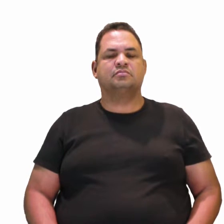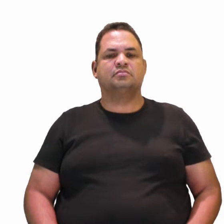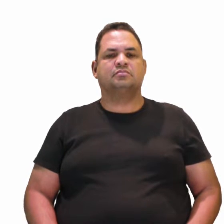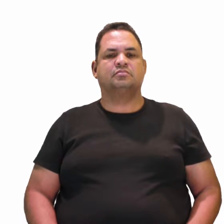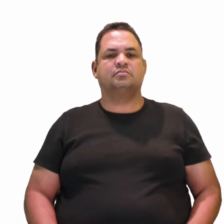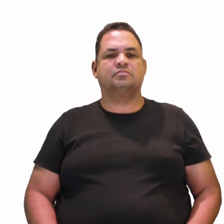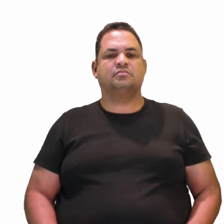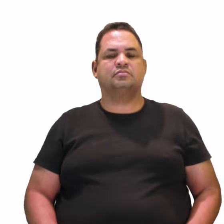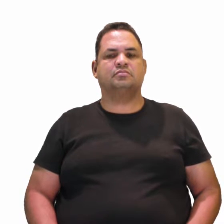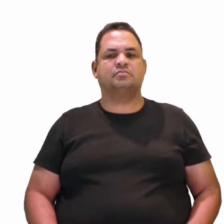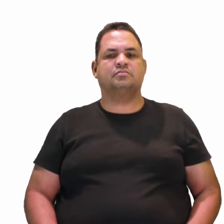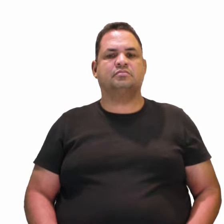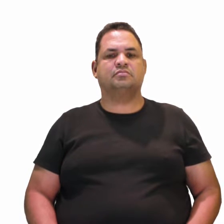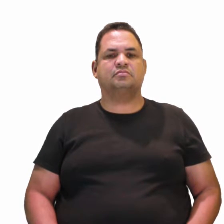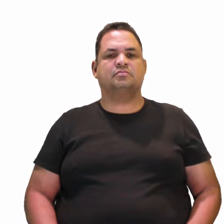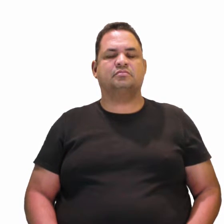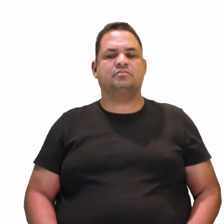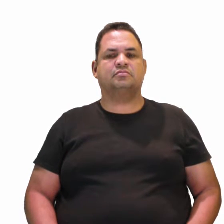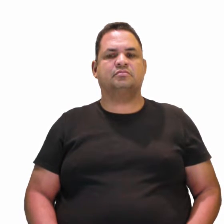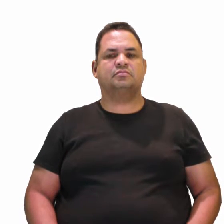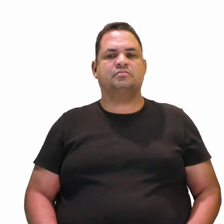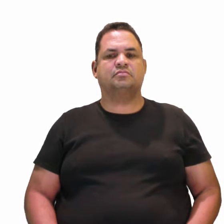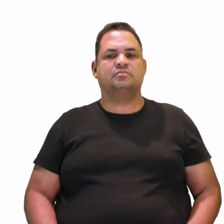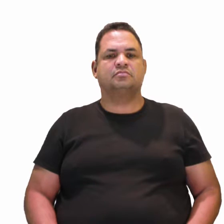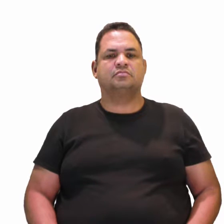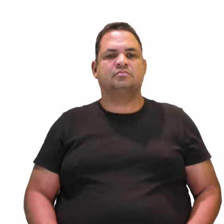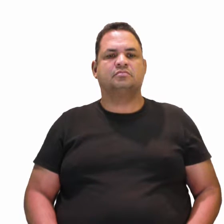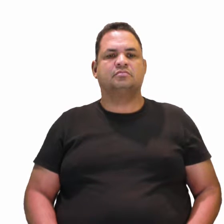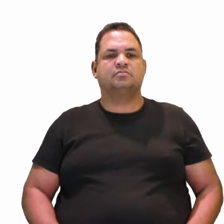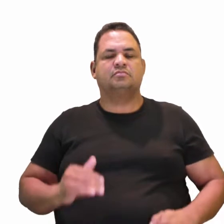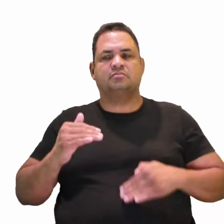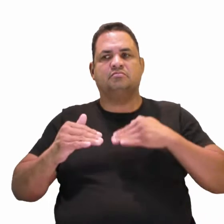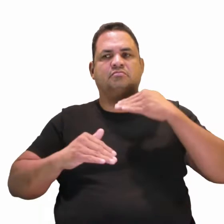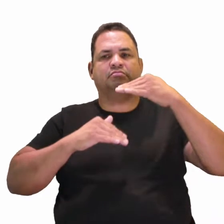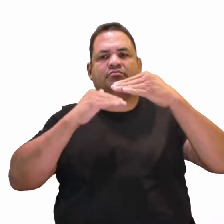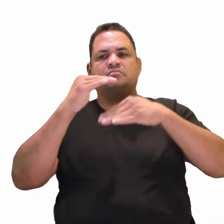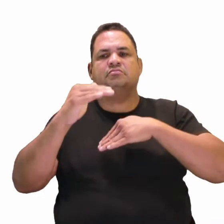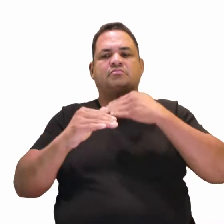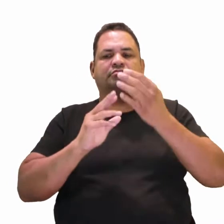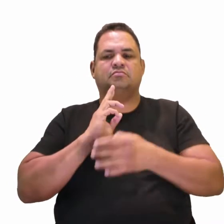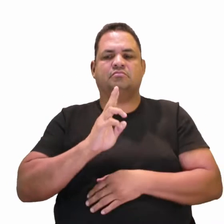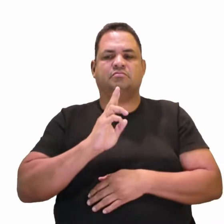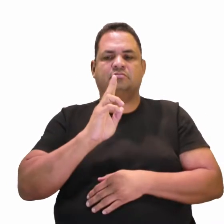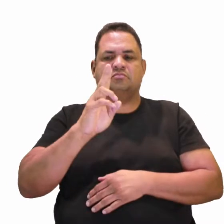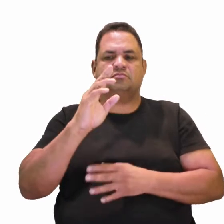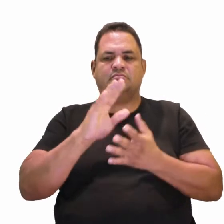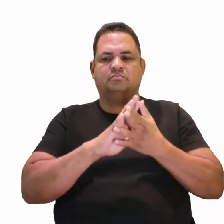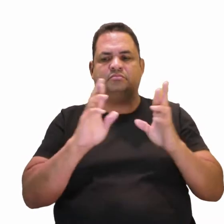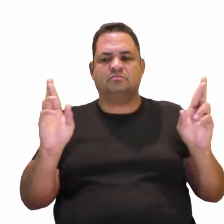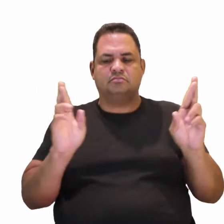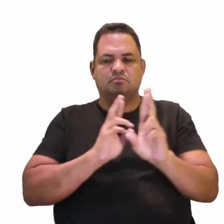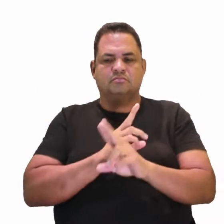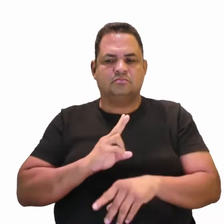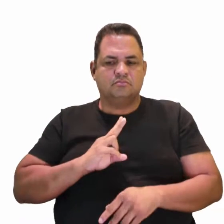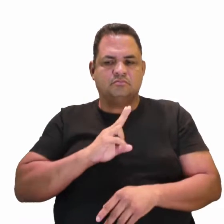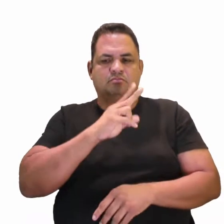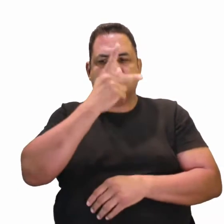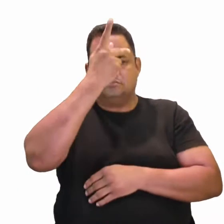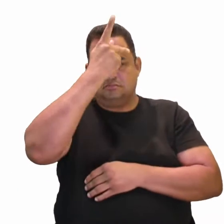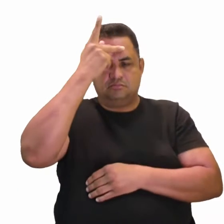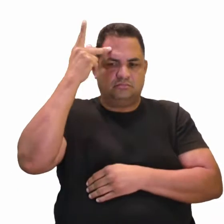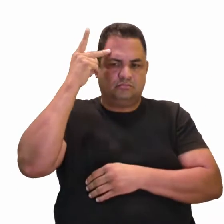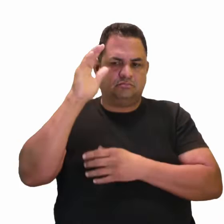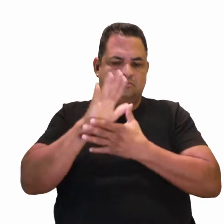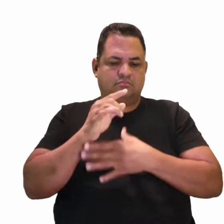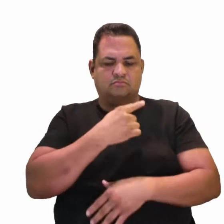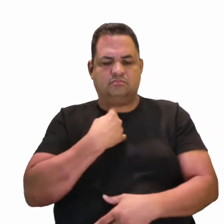enrich your life. E aí? Desenvolver e manter uma relação forte com pessoas